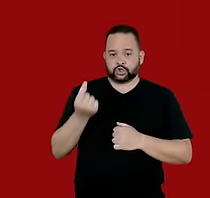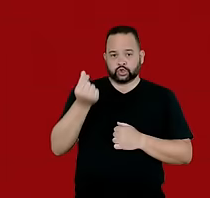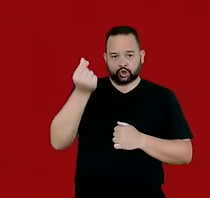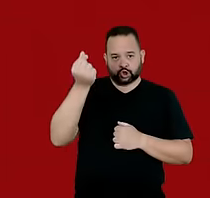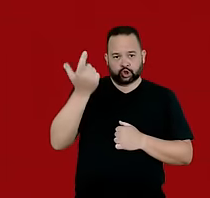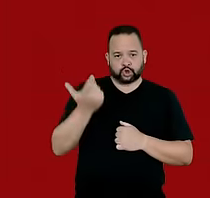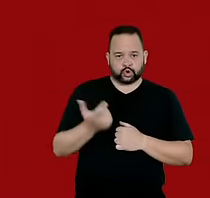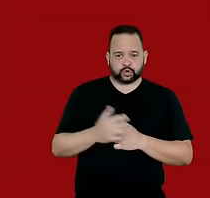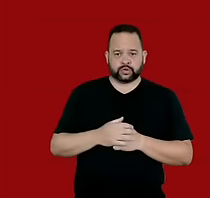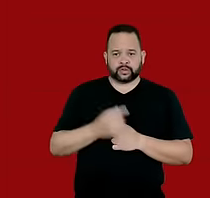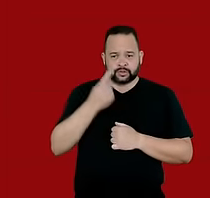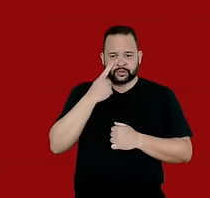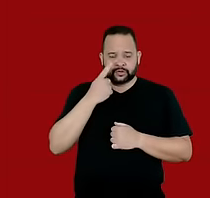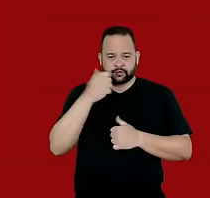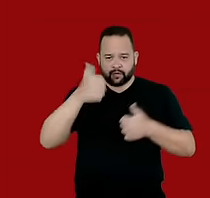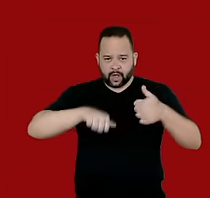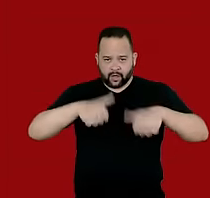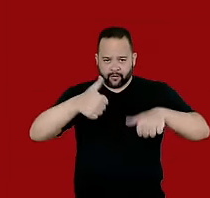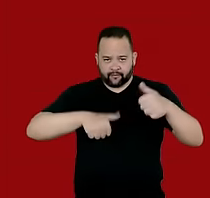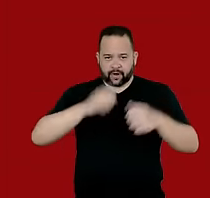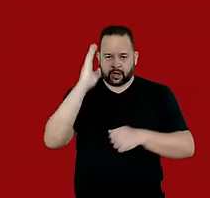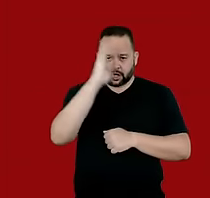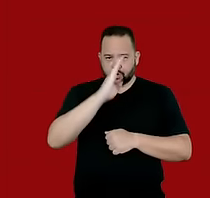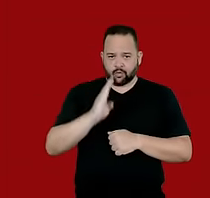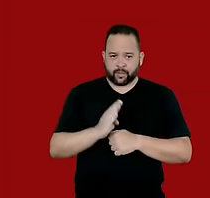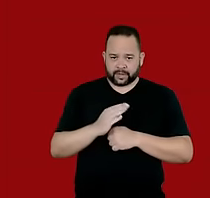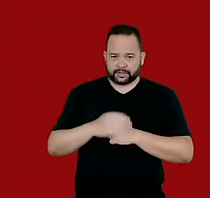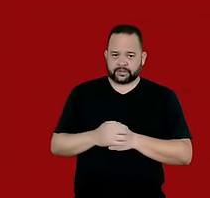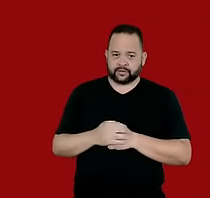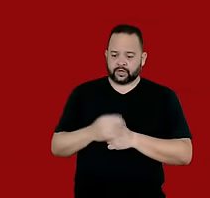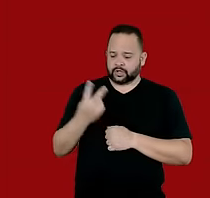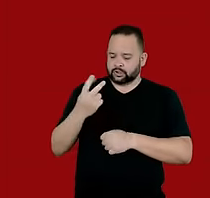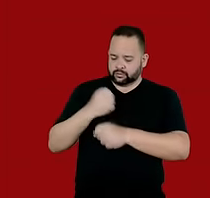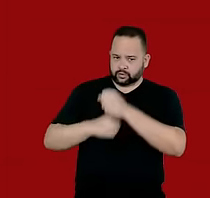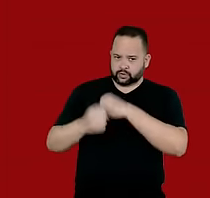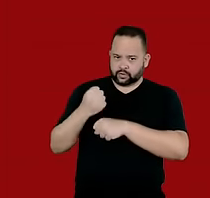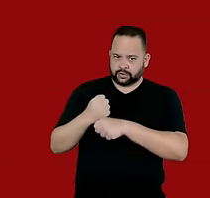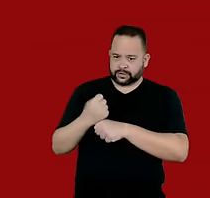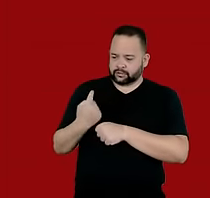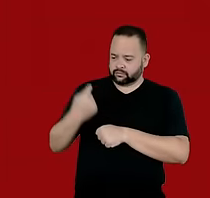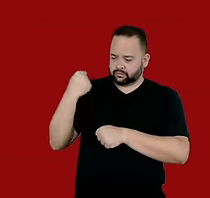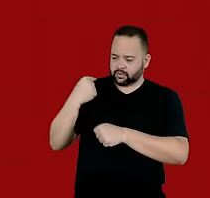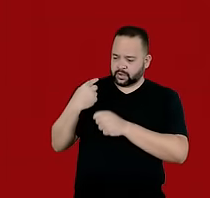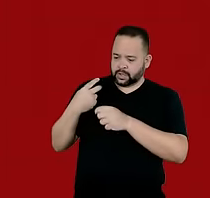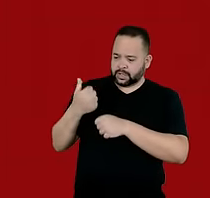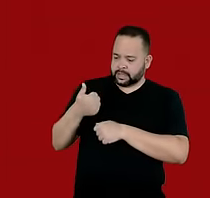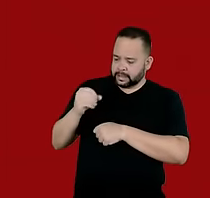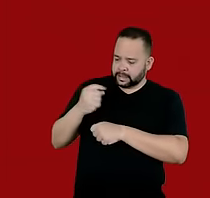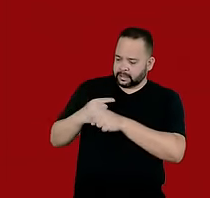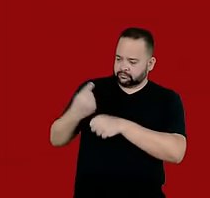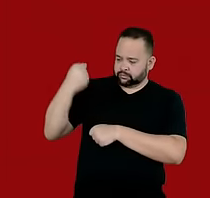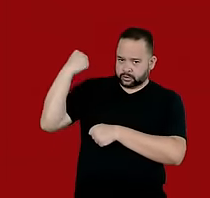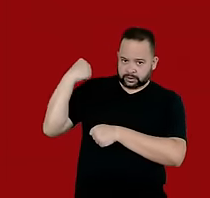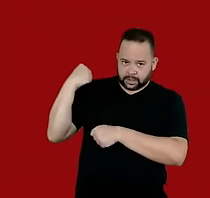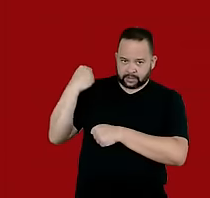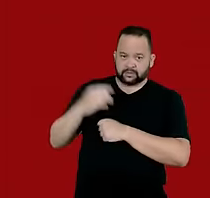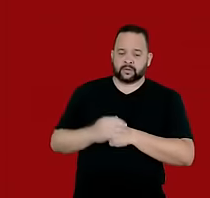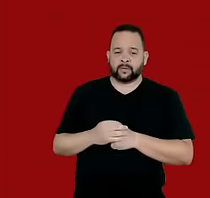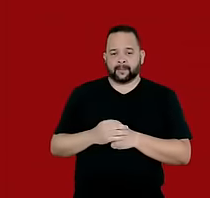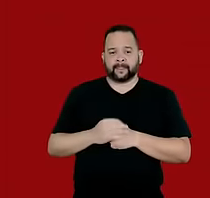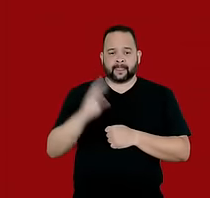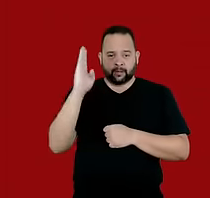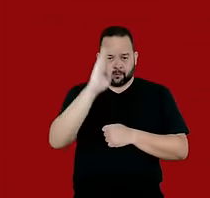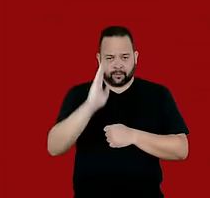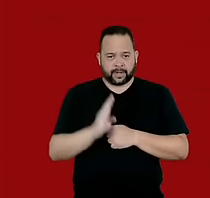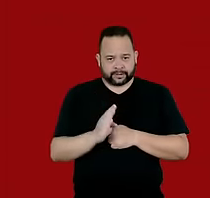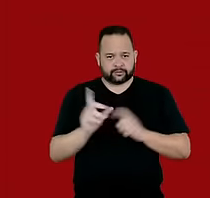o Brasil quando a gente olha tanto 2 anos quanto 10 anos nominal ou 5 anos real né o Brasil diminuiu bastante esse diferencial de juros recente ainda é